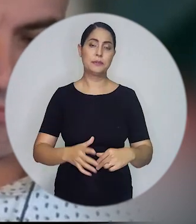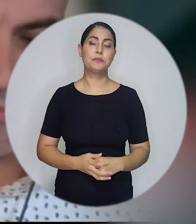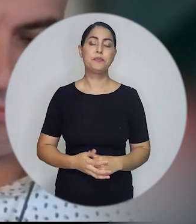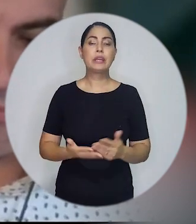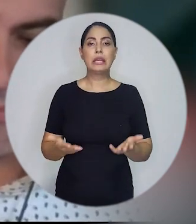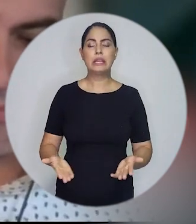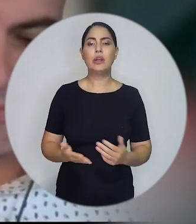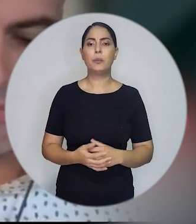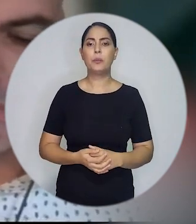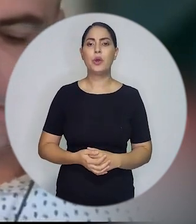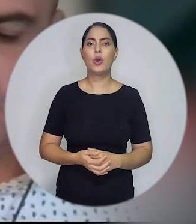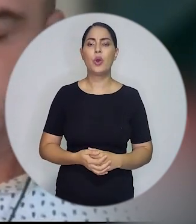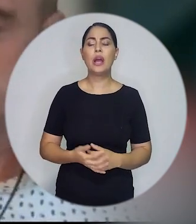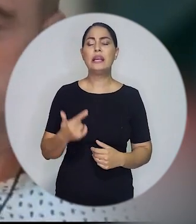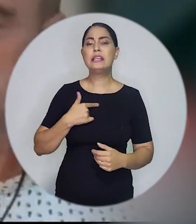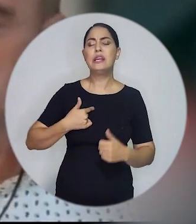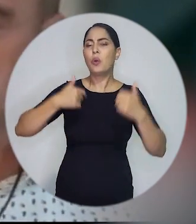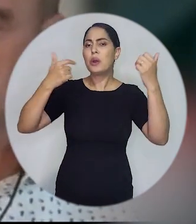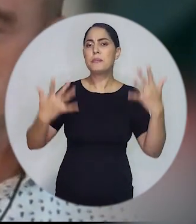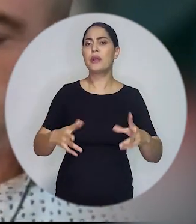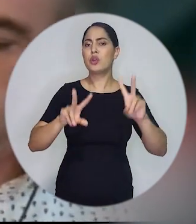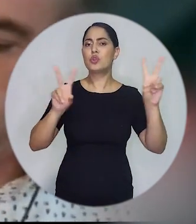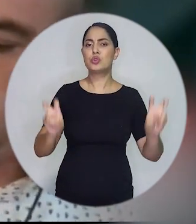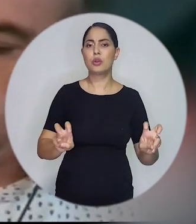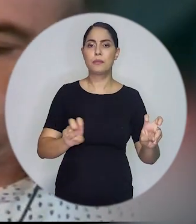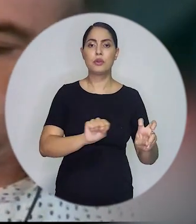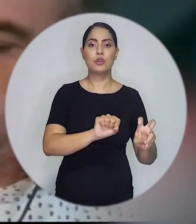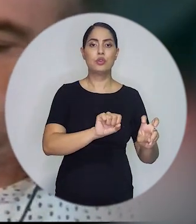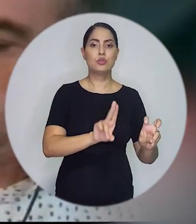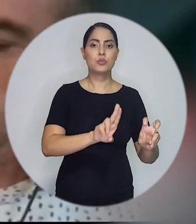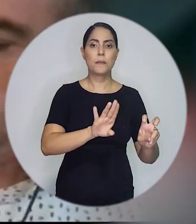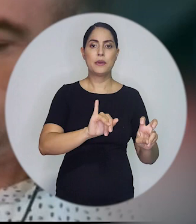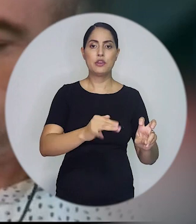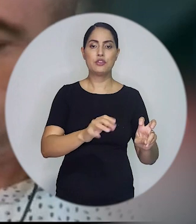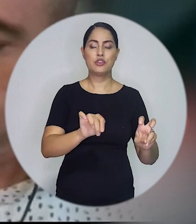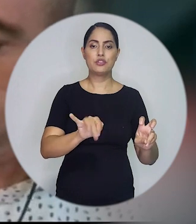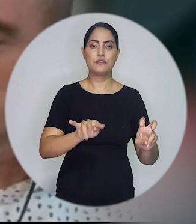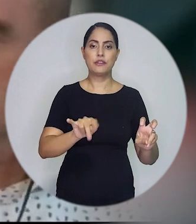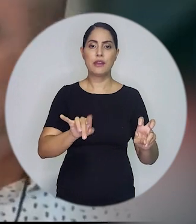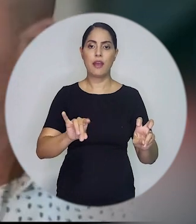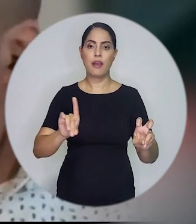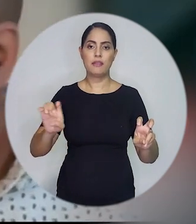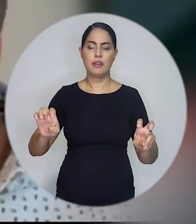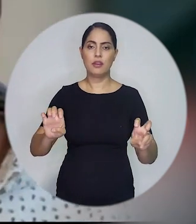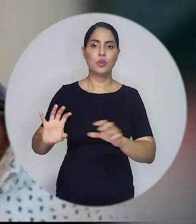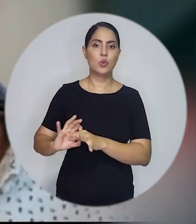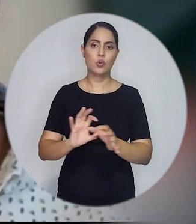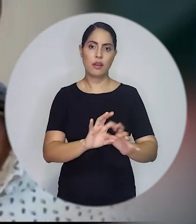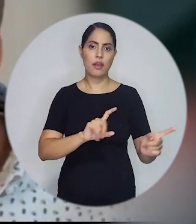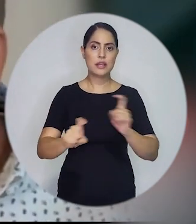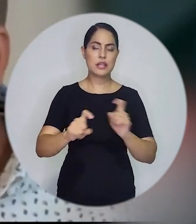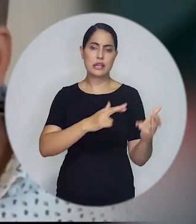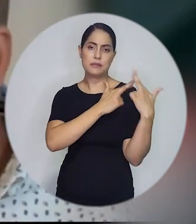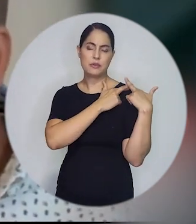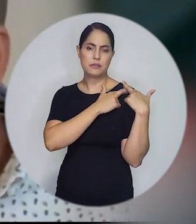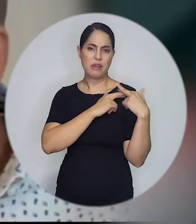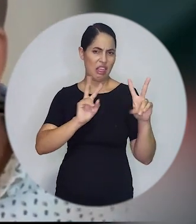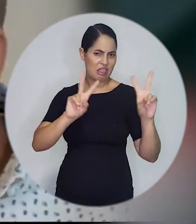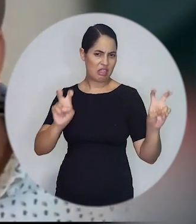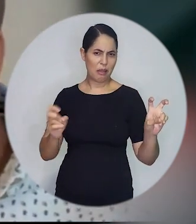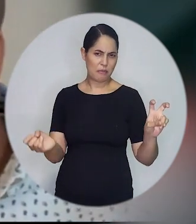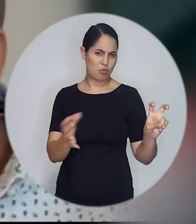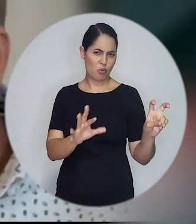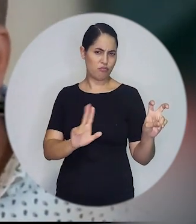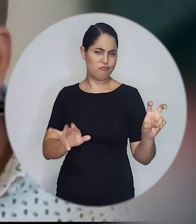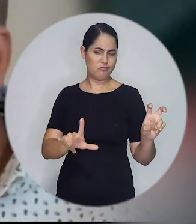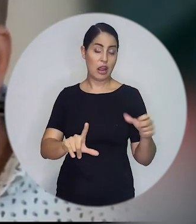municipais. O primeiro tema que eu trago aqui é sobre a subjetividade da responsabilidade administrativa. Não é um tema, parece